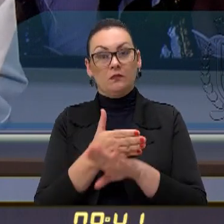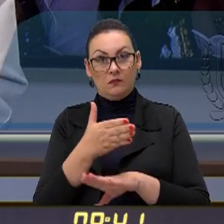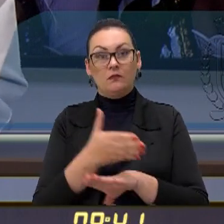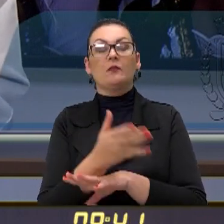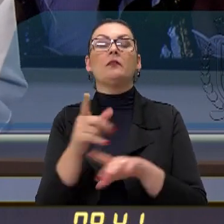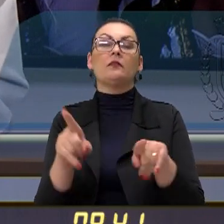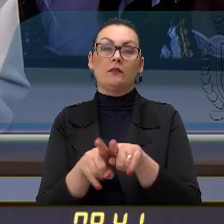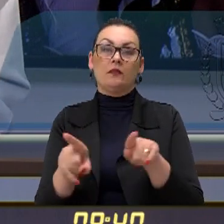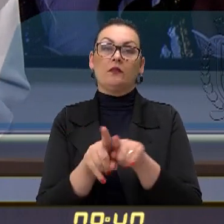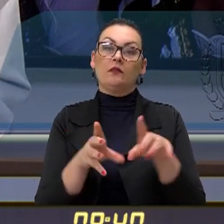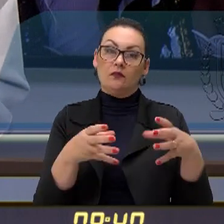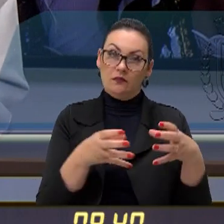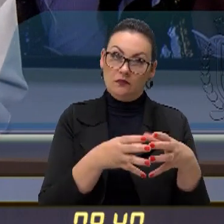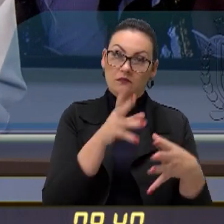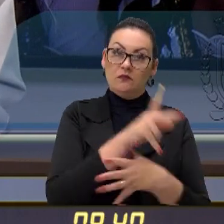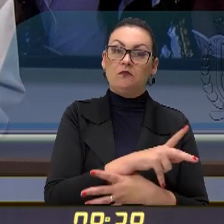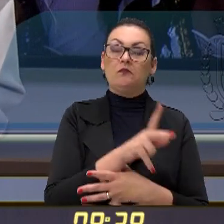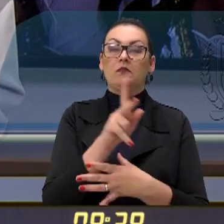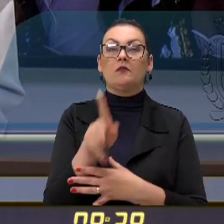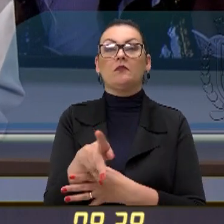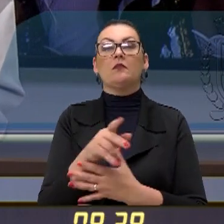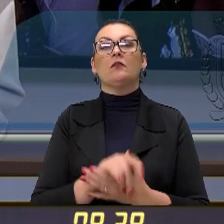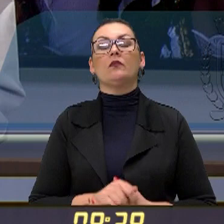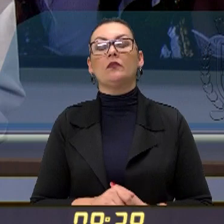pertencer também a esta classe.